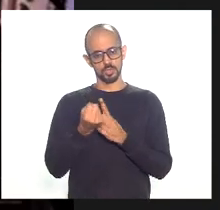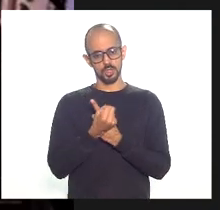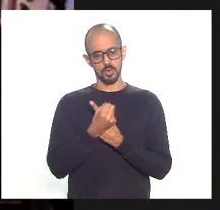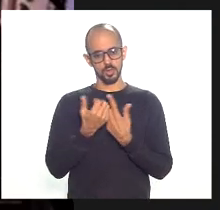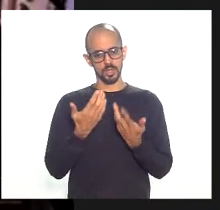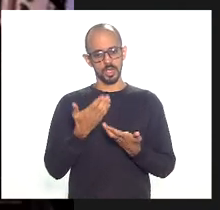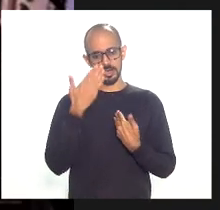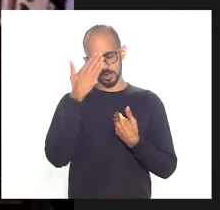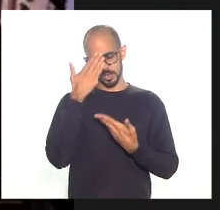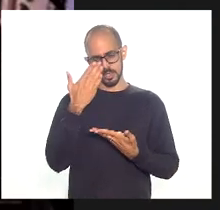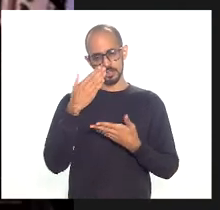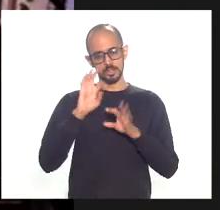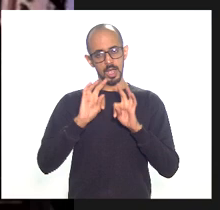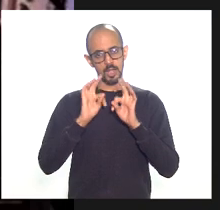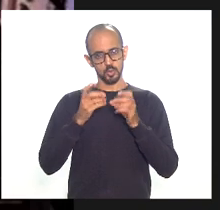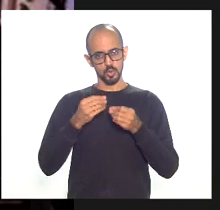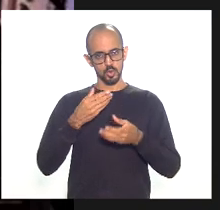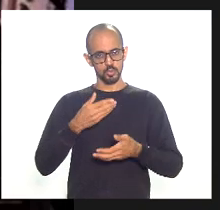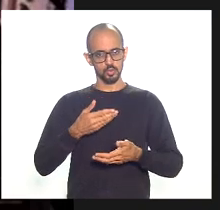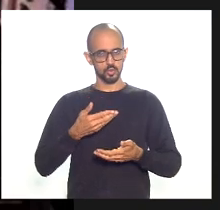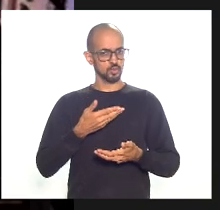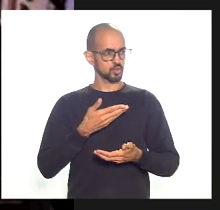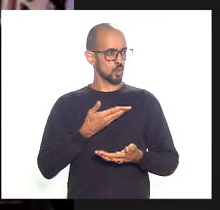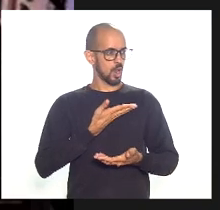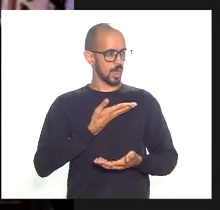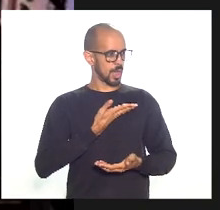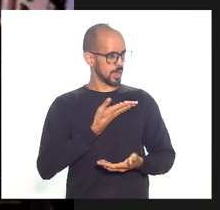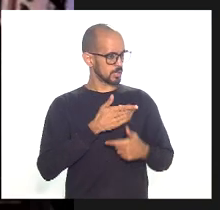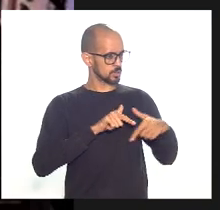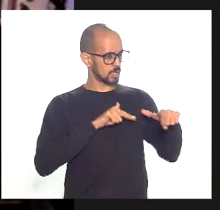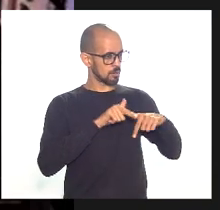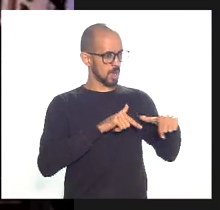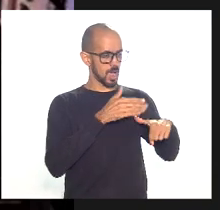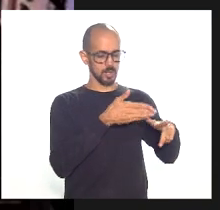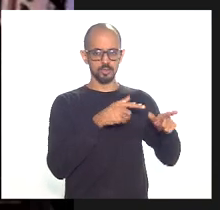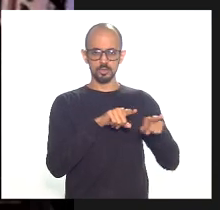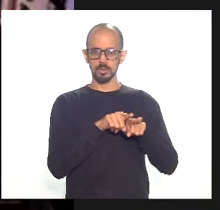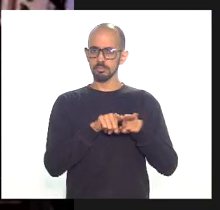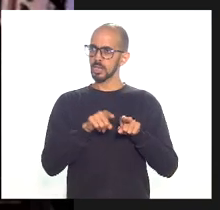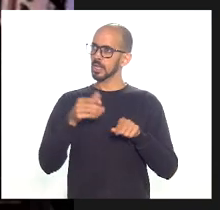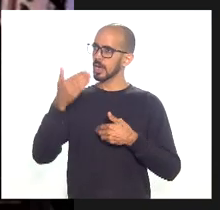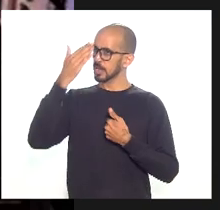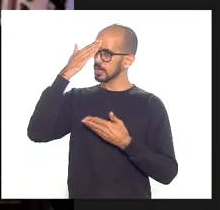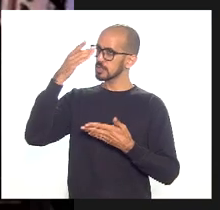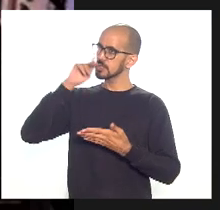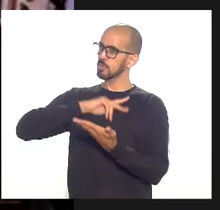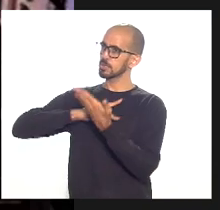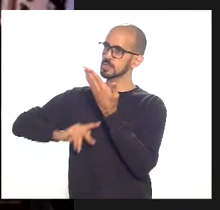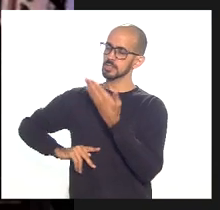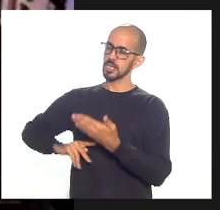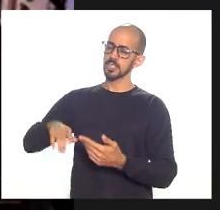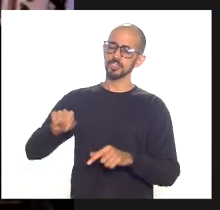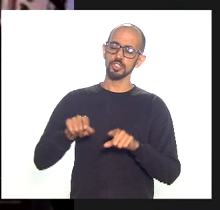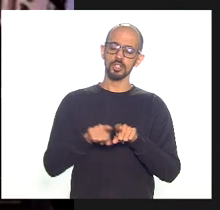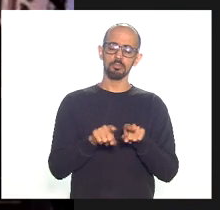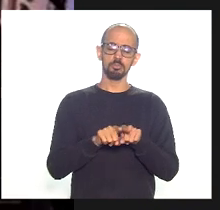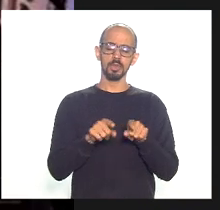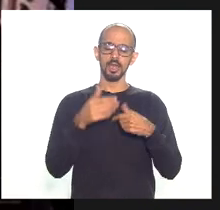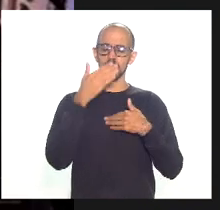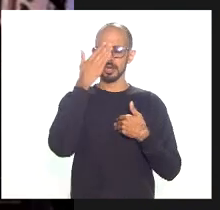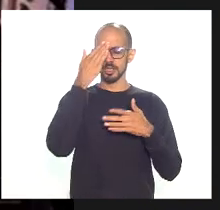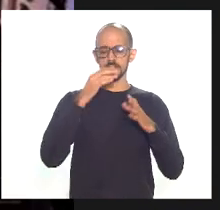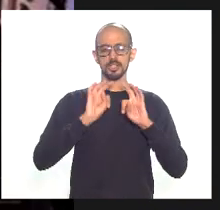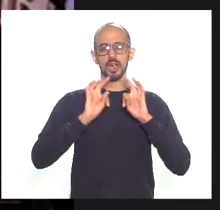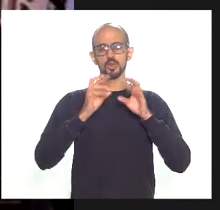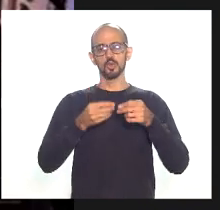meus pares pela votação desse projeto, agradecer ao presidente e agradecer a todas as